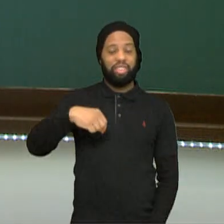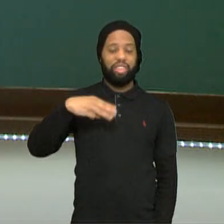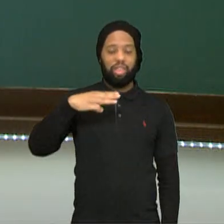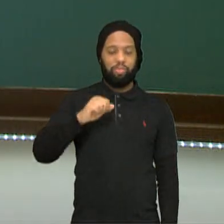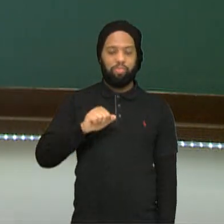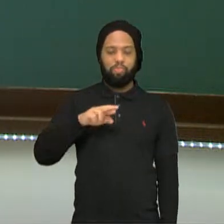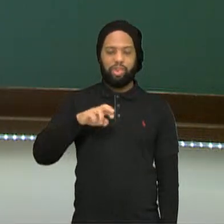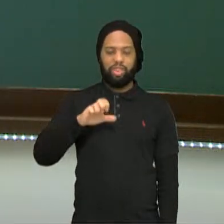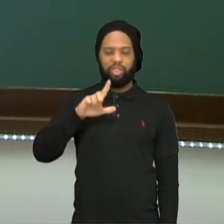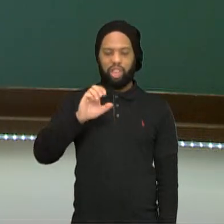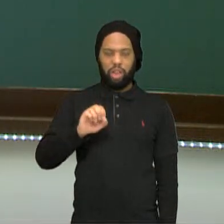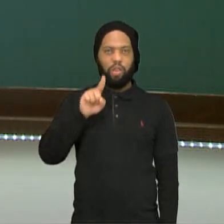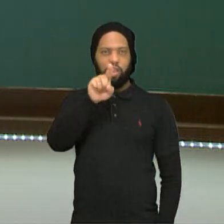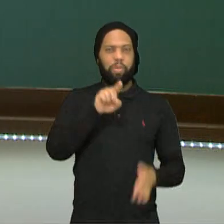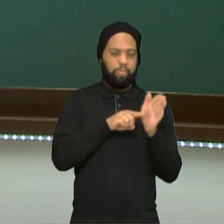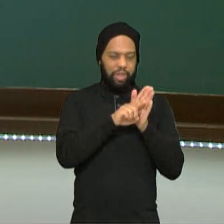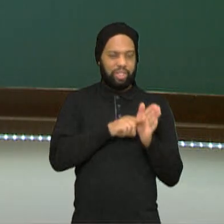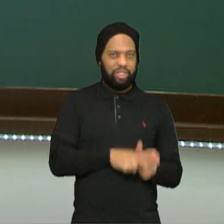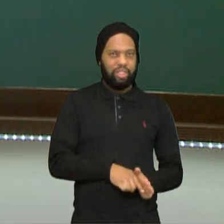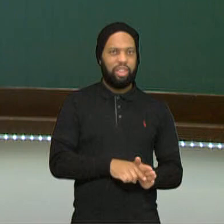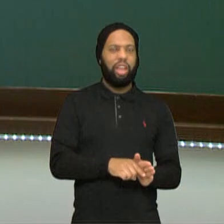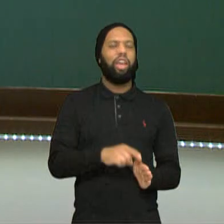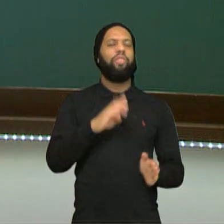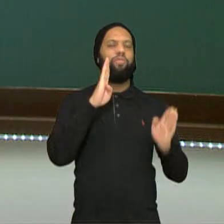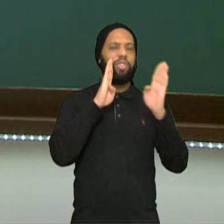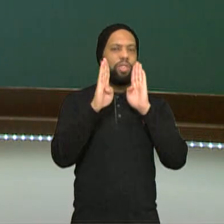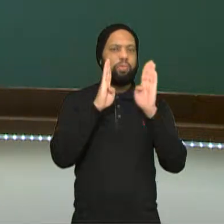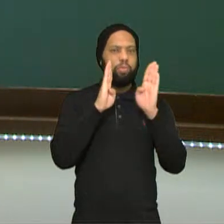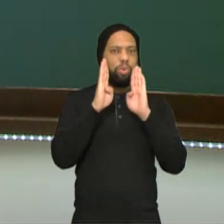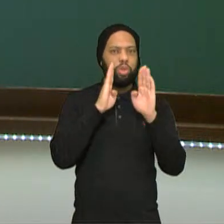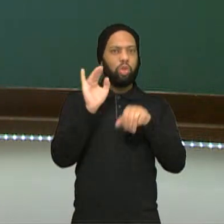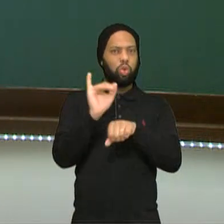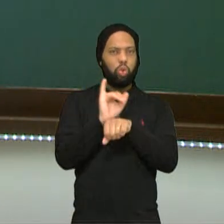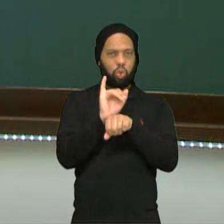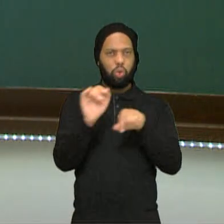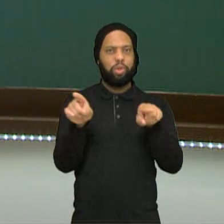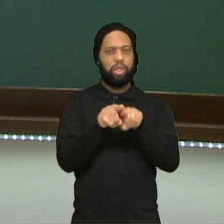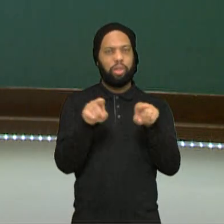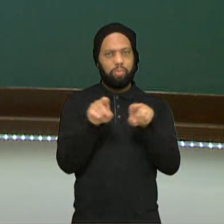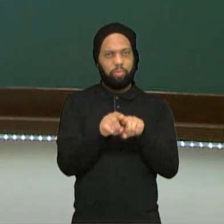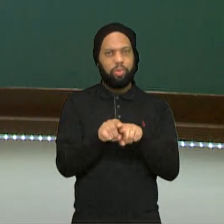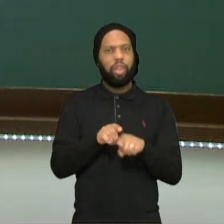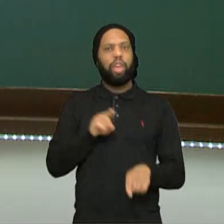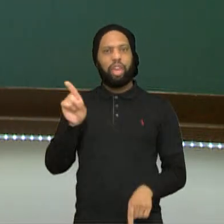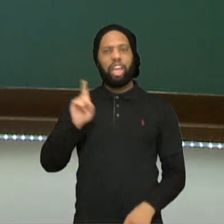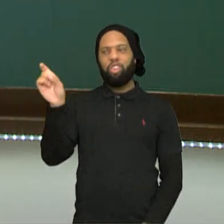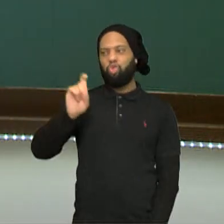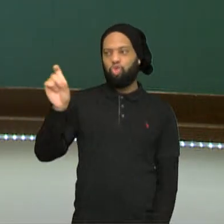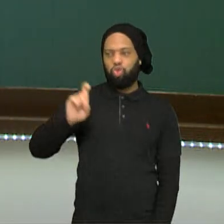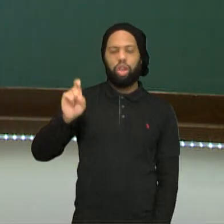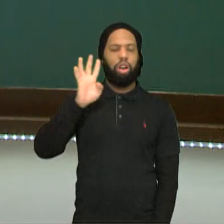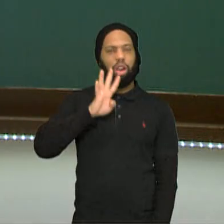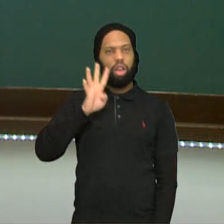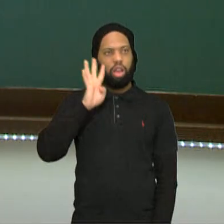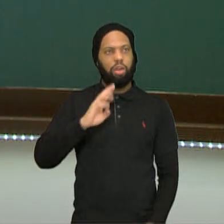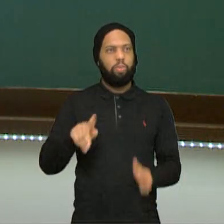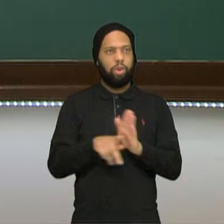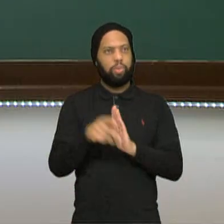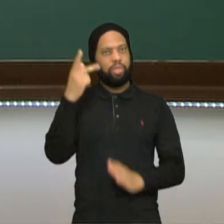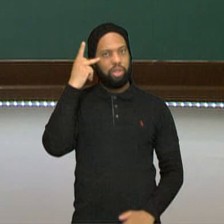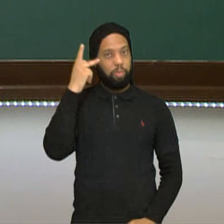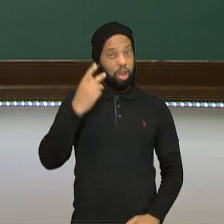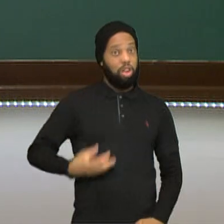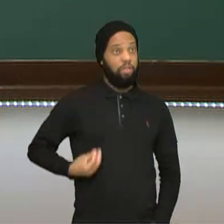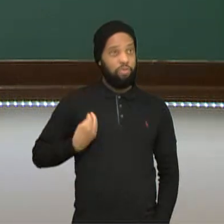artista, pesquisem ele, tá? É muito legal, ele tá no Face, está no YouTube, é um grafiteiro aí muito legal, ele é de São Paulo e mora